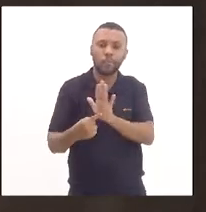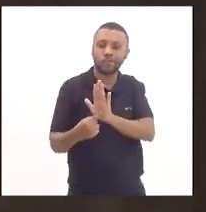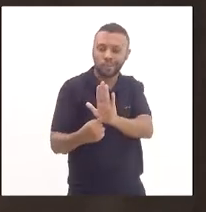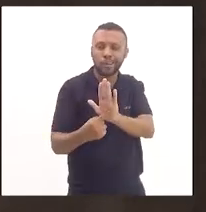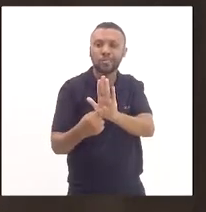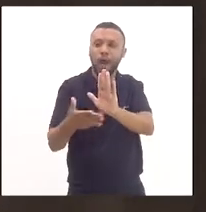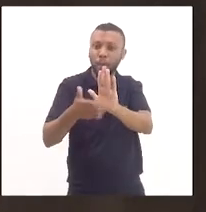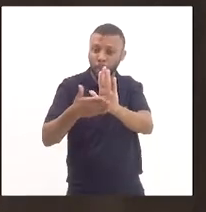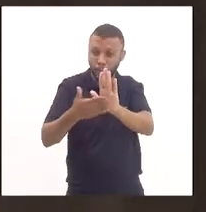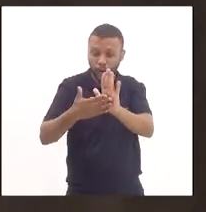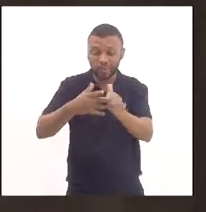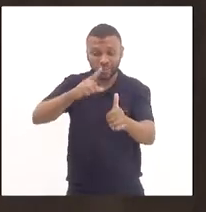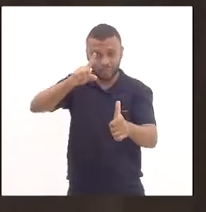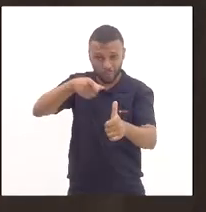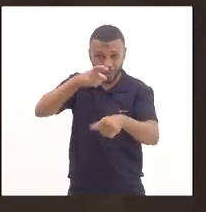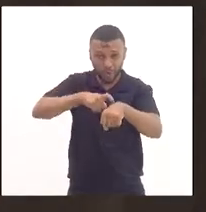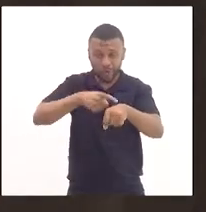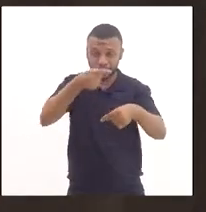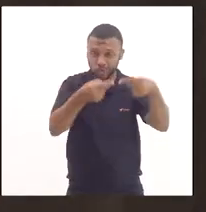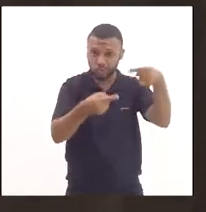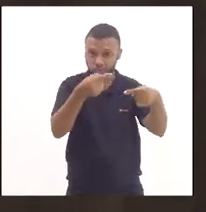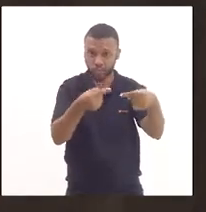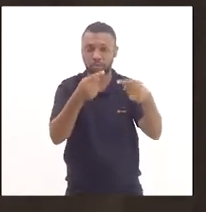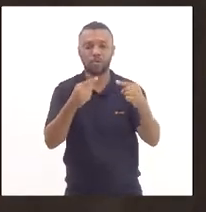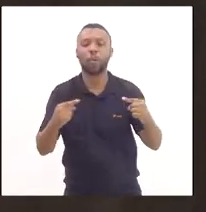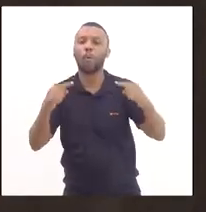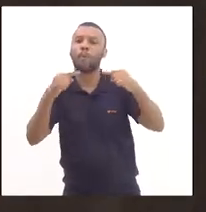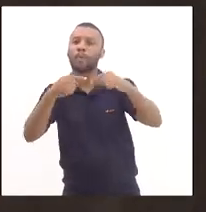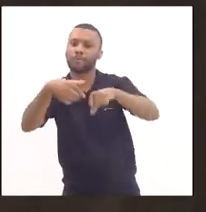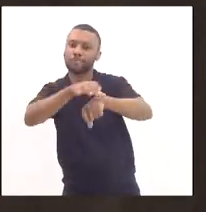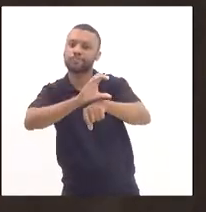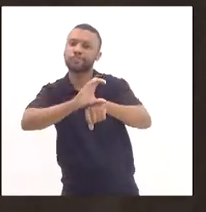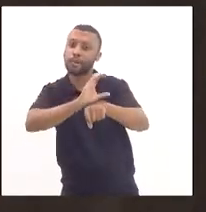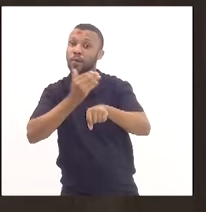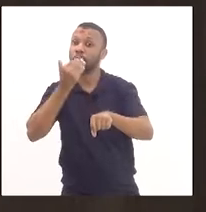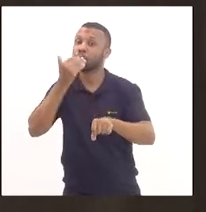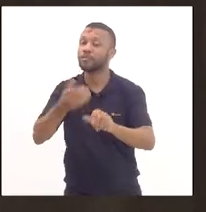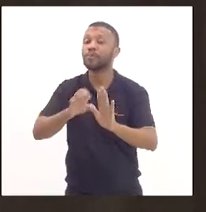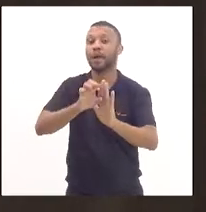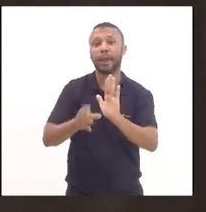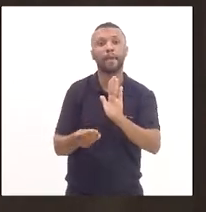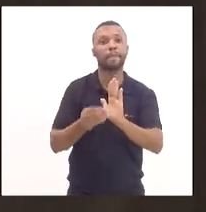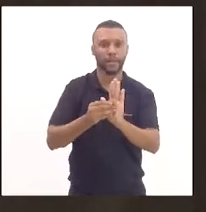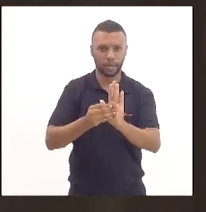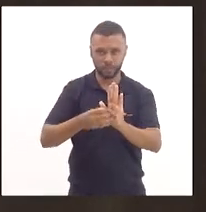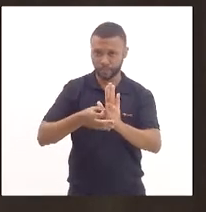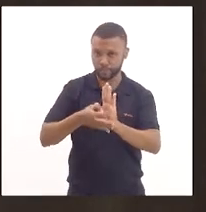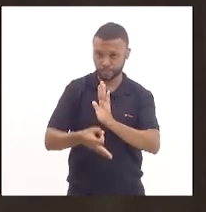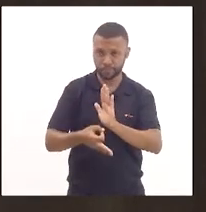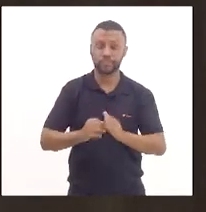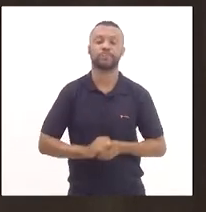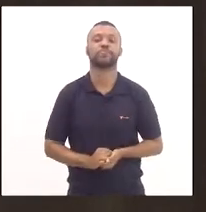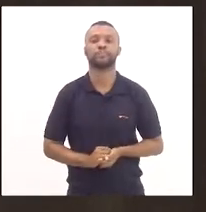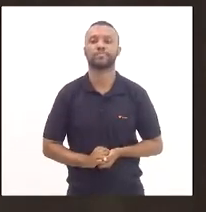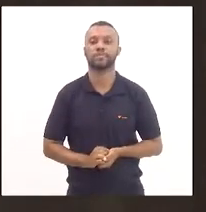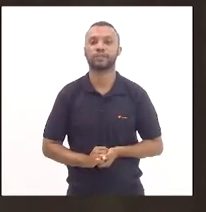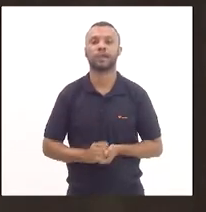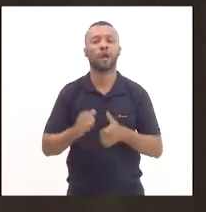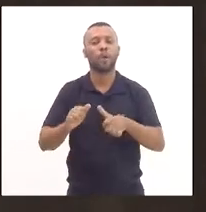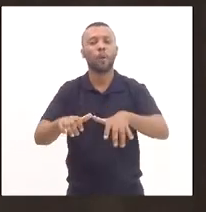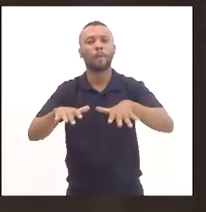pela primeira vez, foi pela constitucionalidade com emenda. O